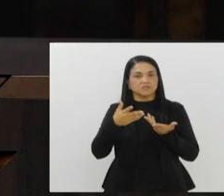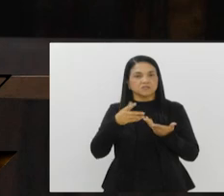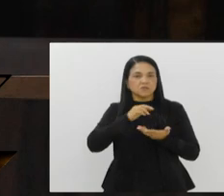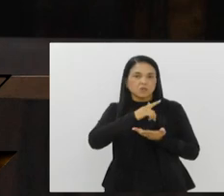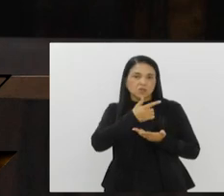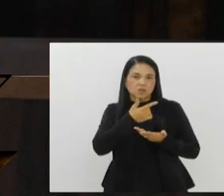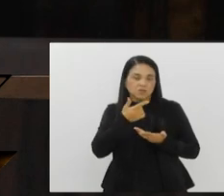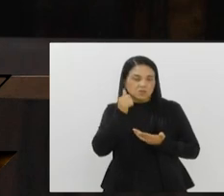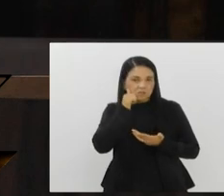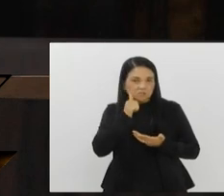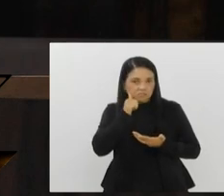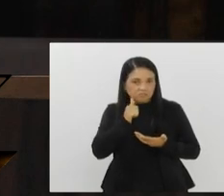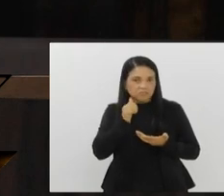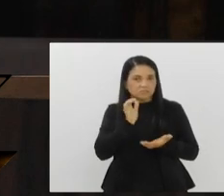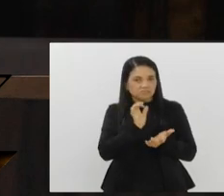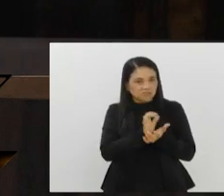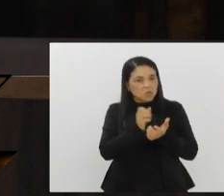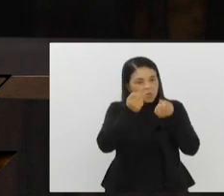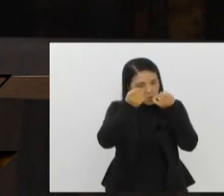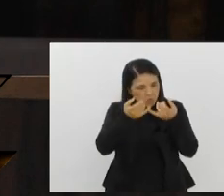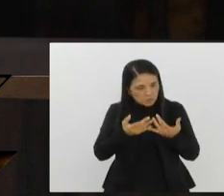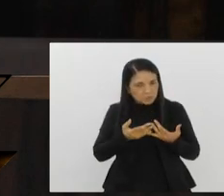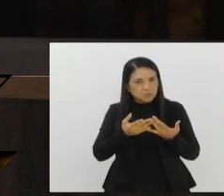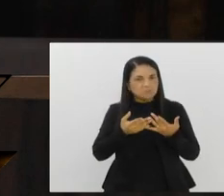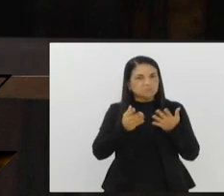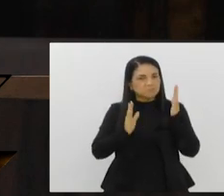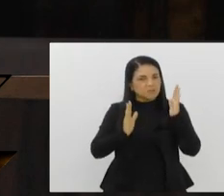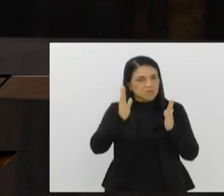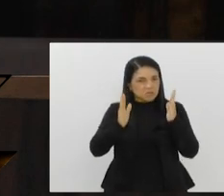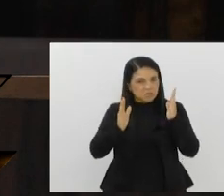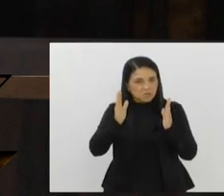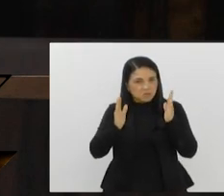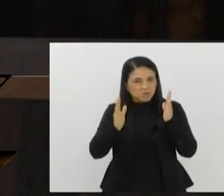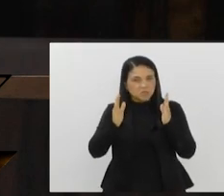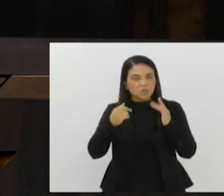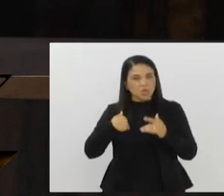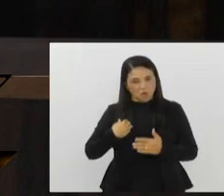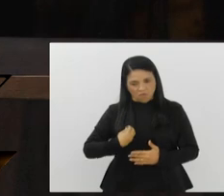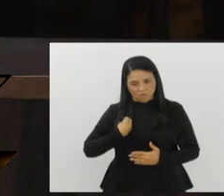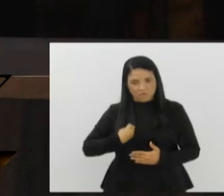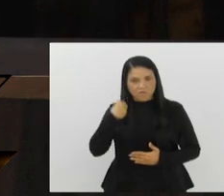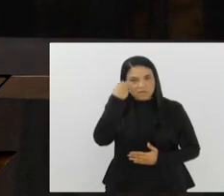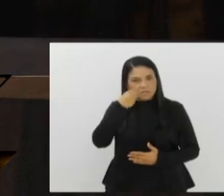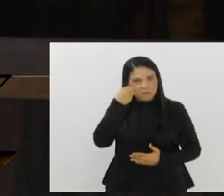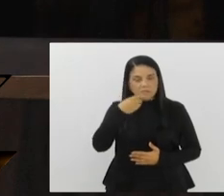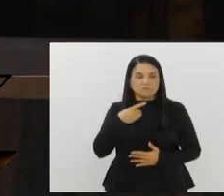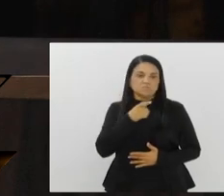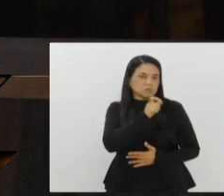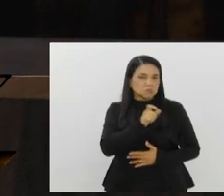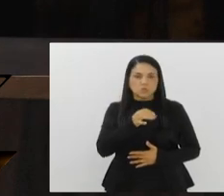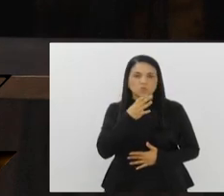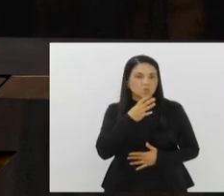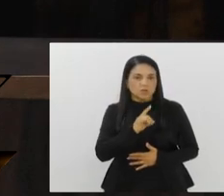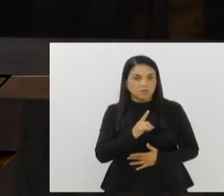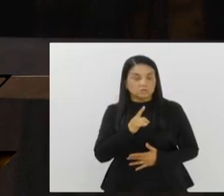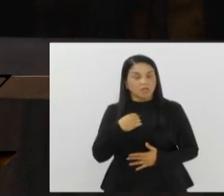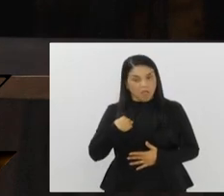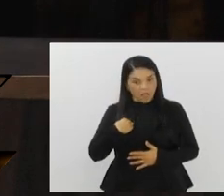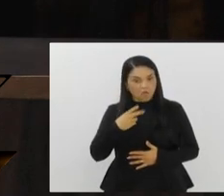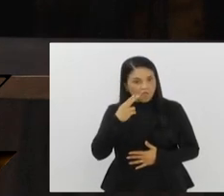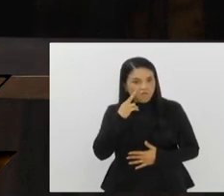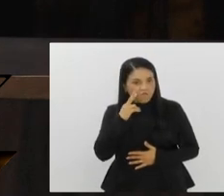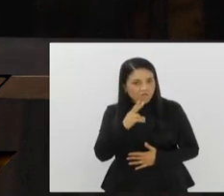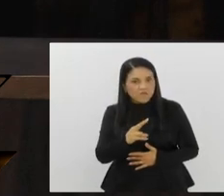contto algumas coisas desse período muita gente não conhece realmente não conhece e eu falo que eu vi